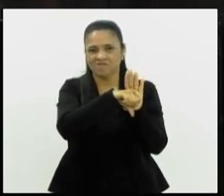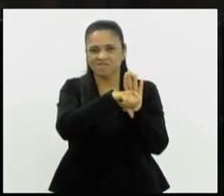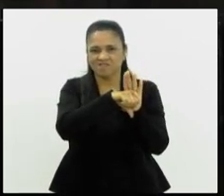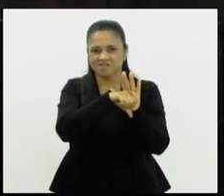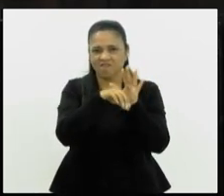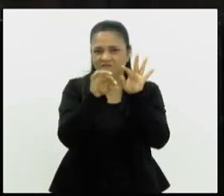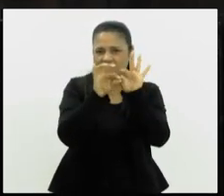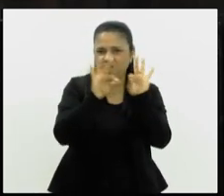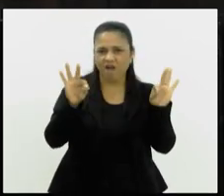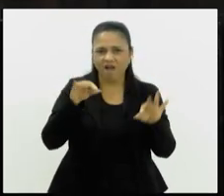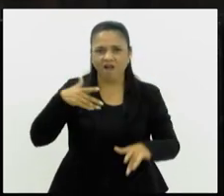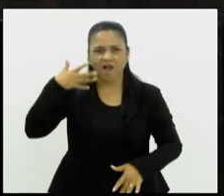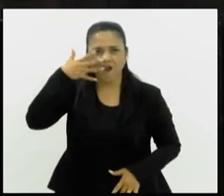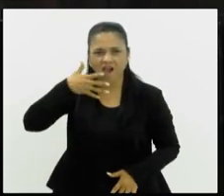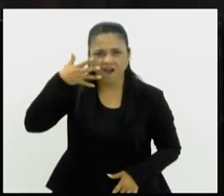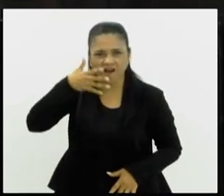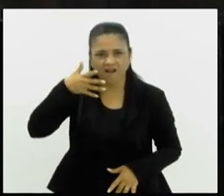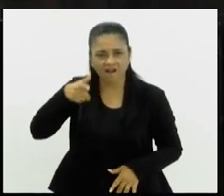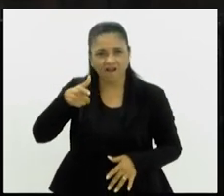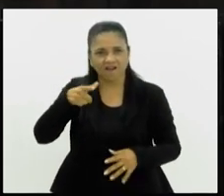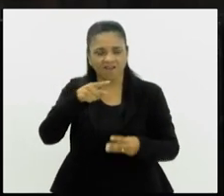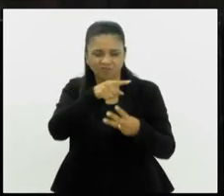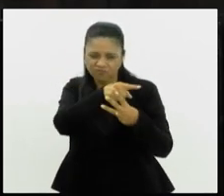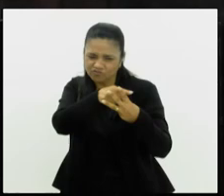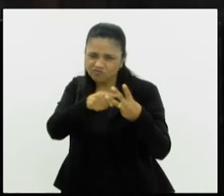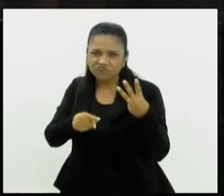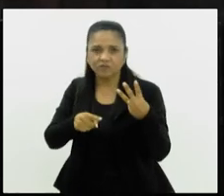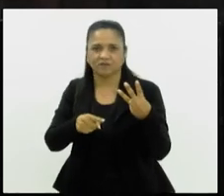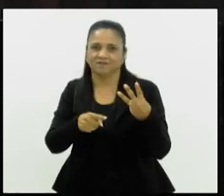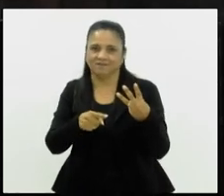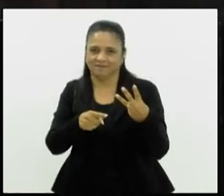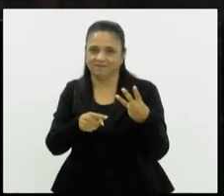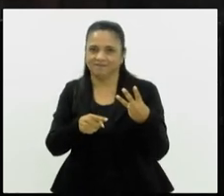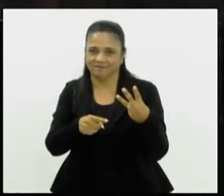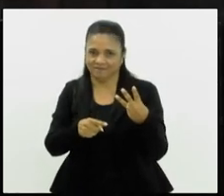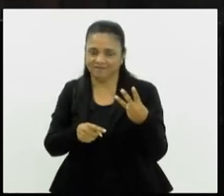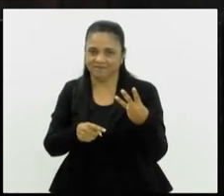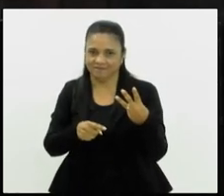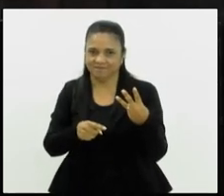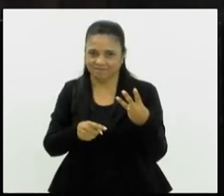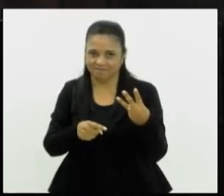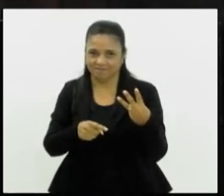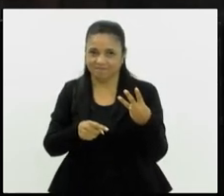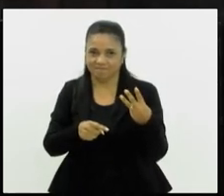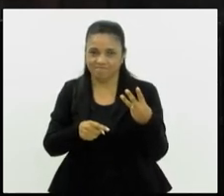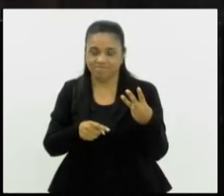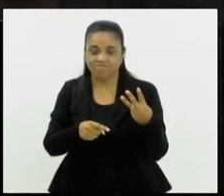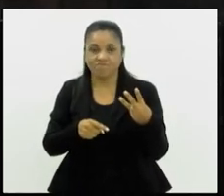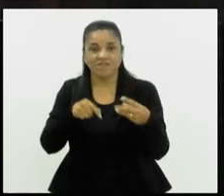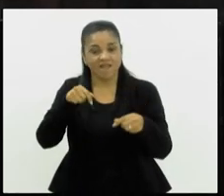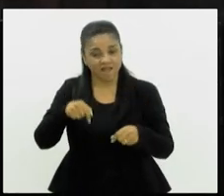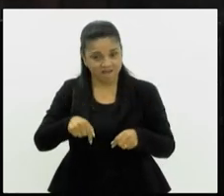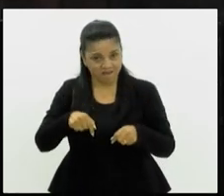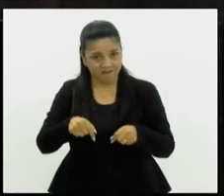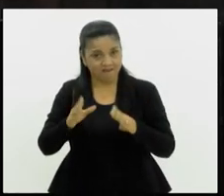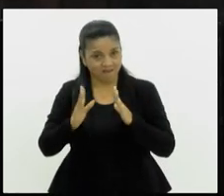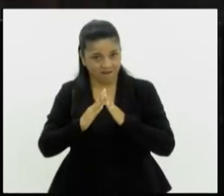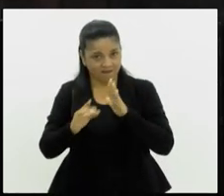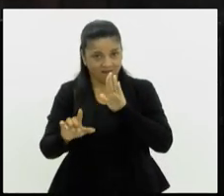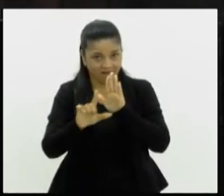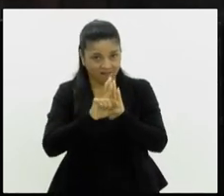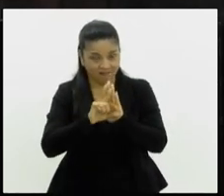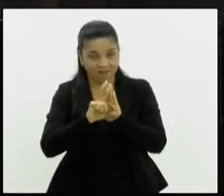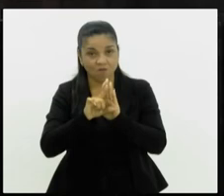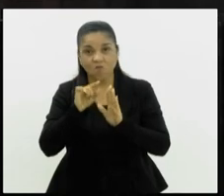absurda que o senhor e os senhores estão fazendo. Porque aqui, neste lugar de leis, nós prezamos